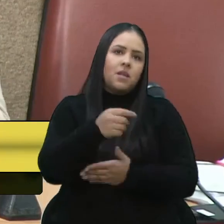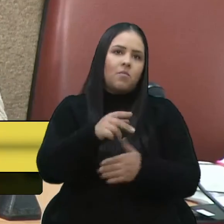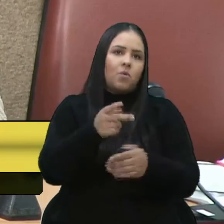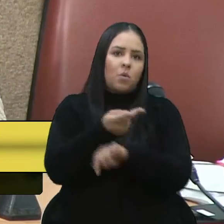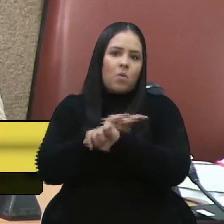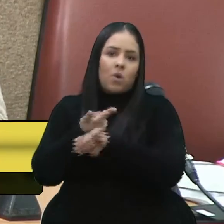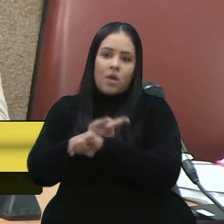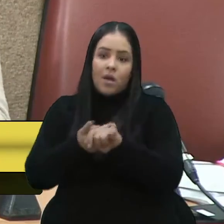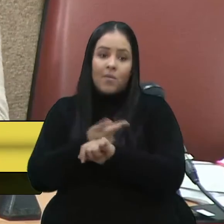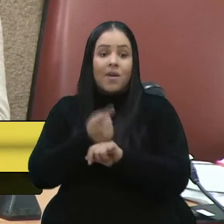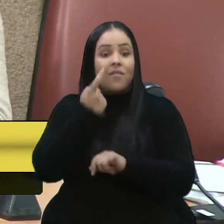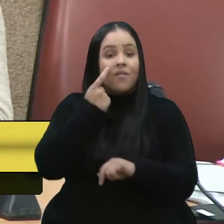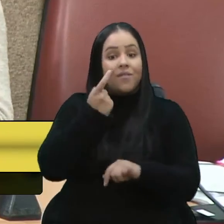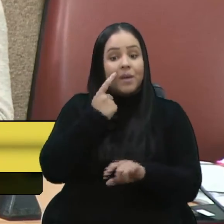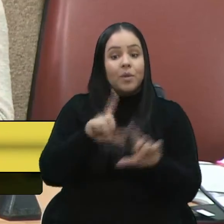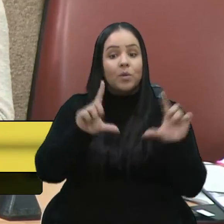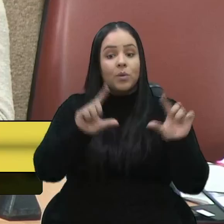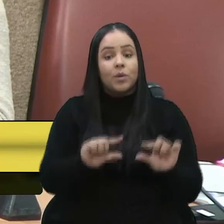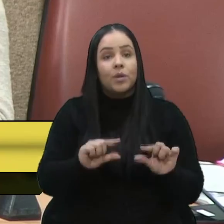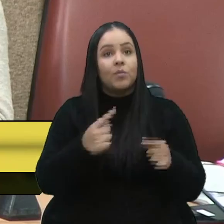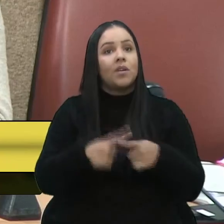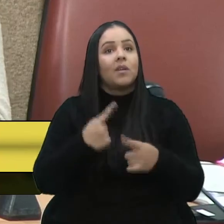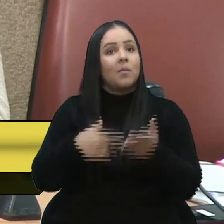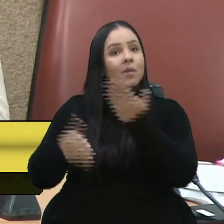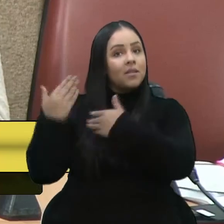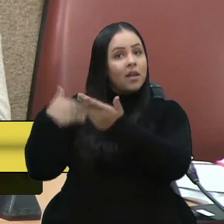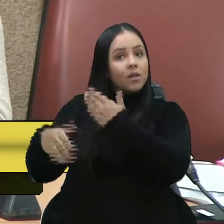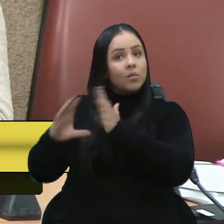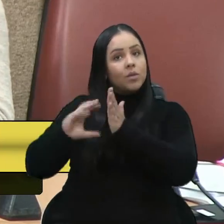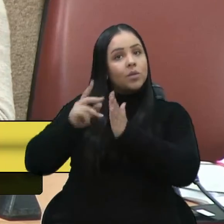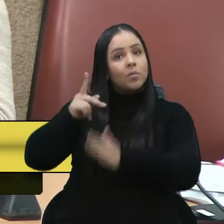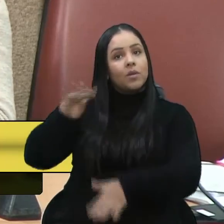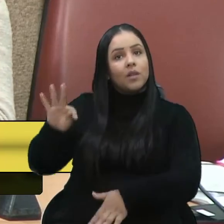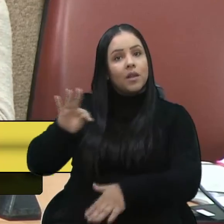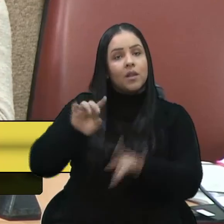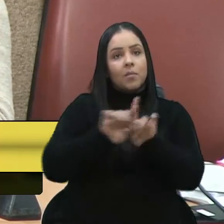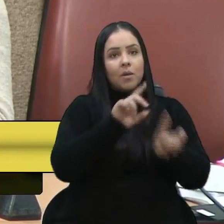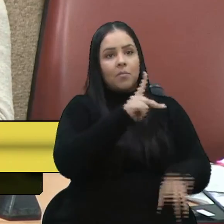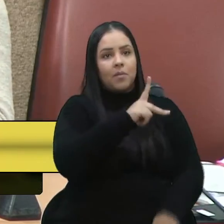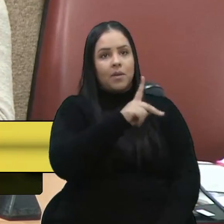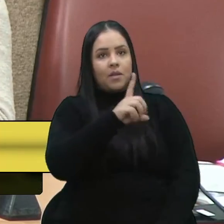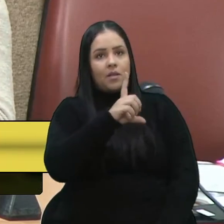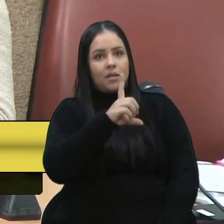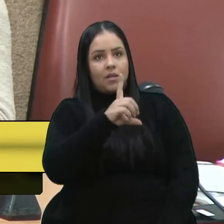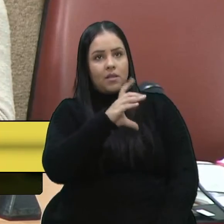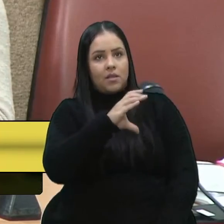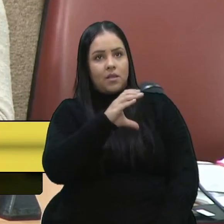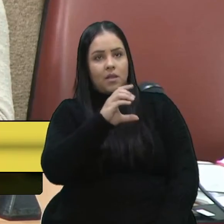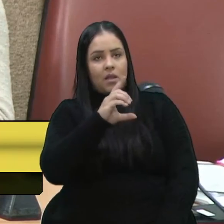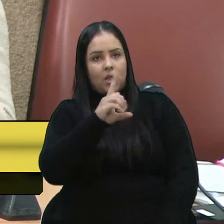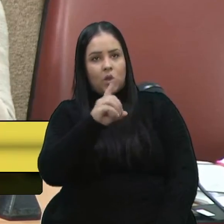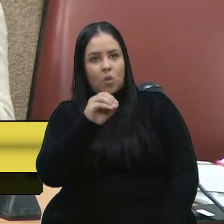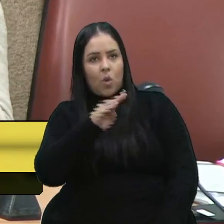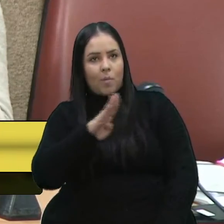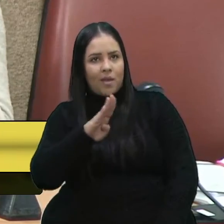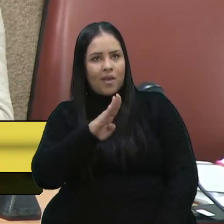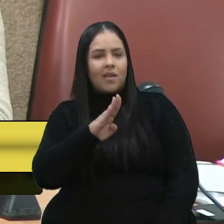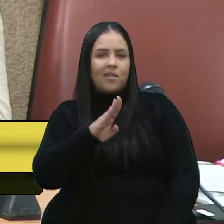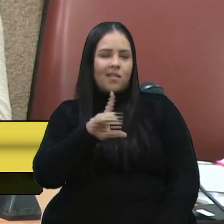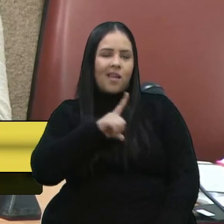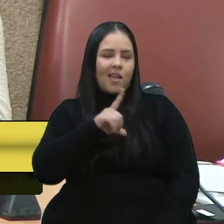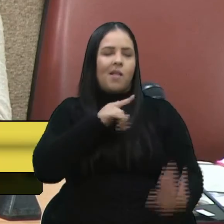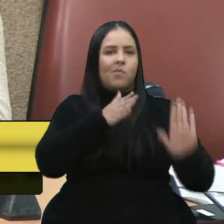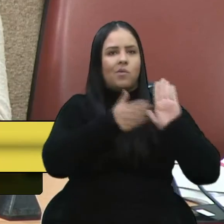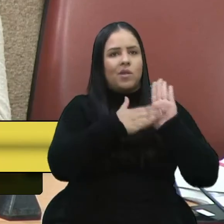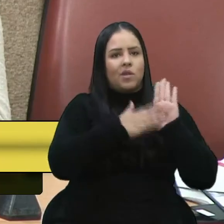uma pena que, naquele momento em que a bancada do PT, junto com o PCdoB, tinha apresentado aquela proposta de que, casando, né, a